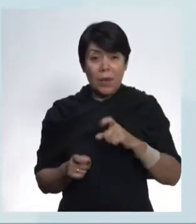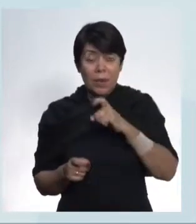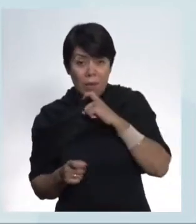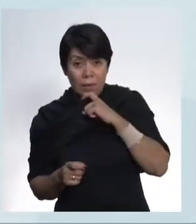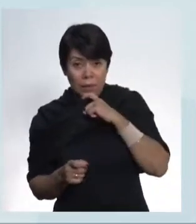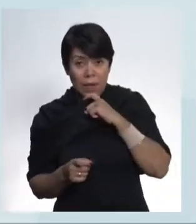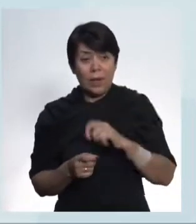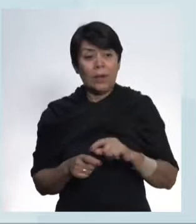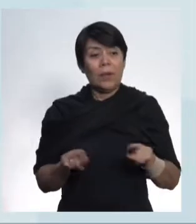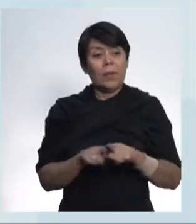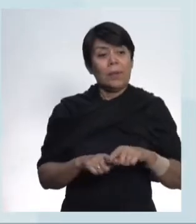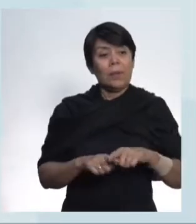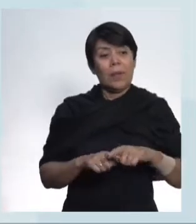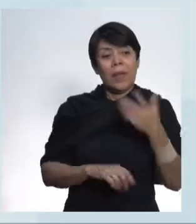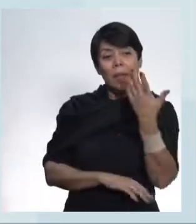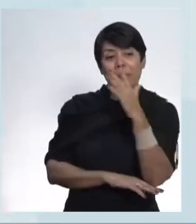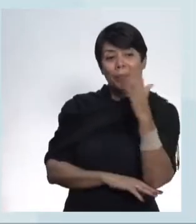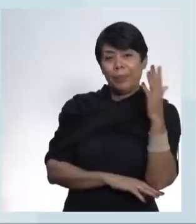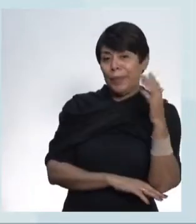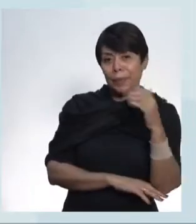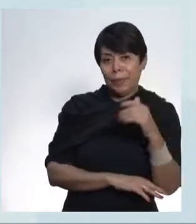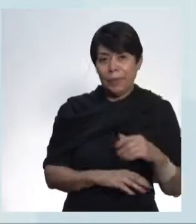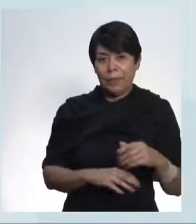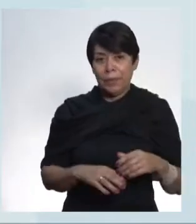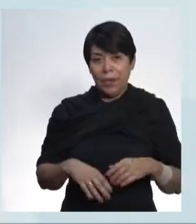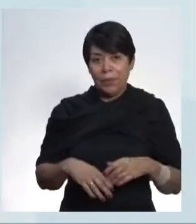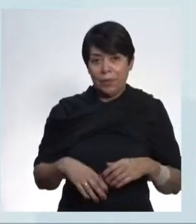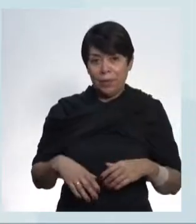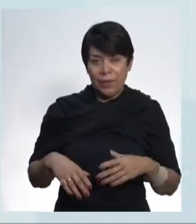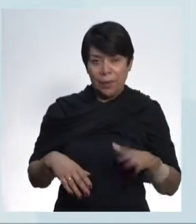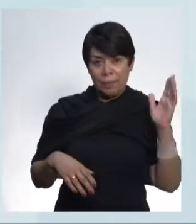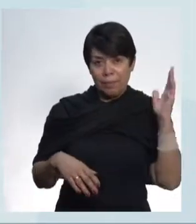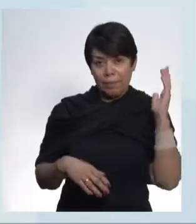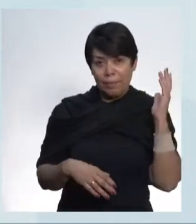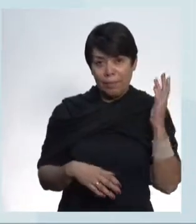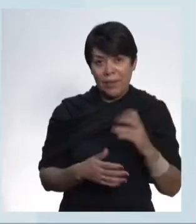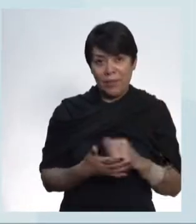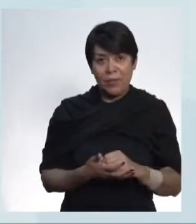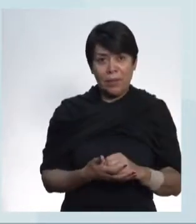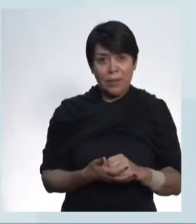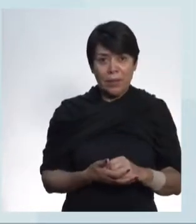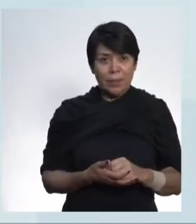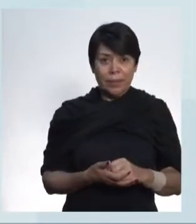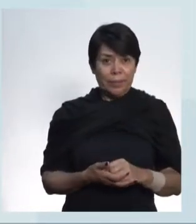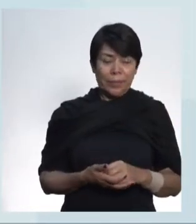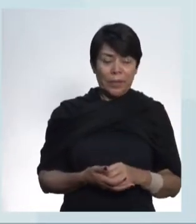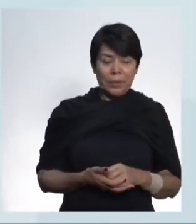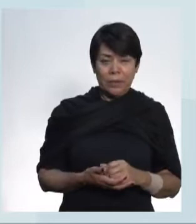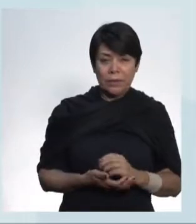recursos naturais, madeiras, peixes, minérios, recursos hídricos e outras.